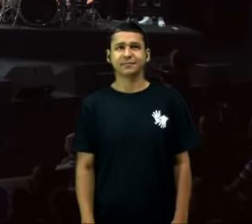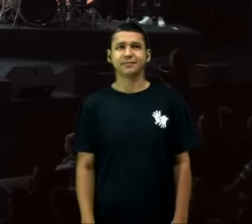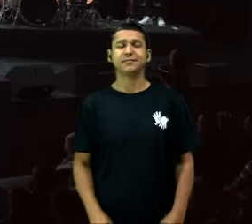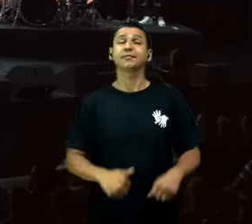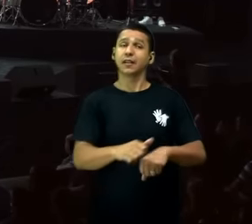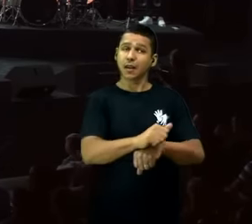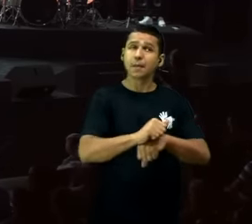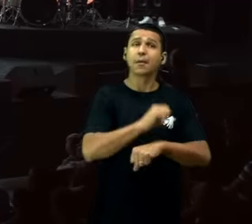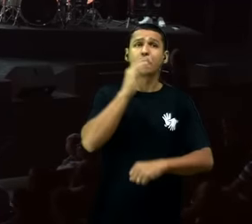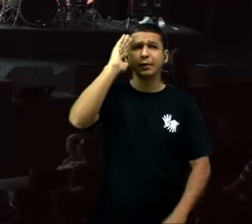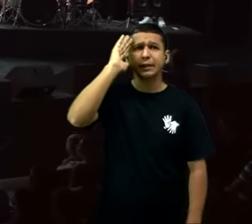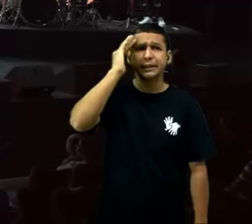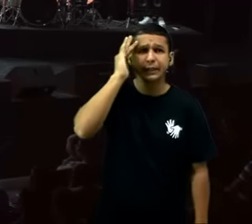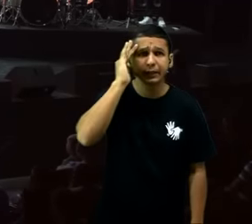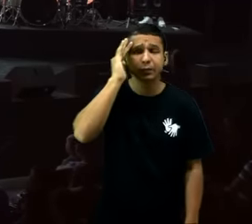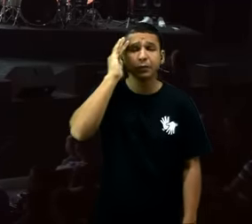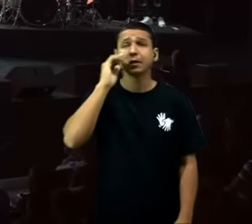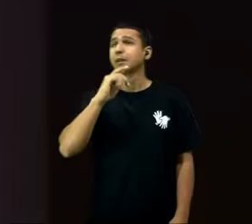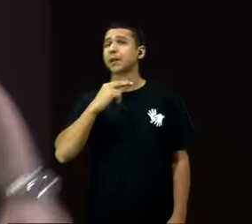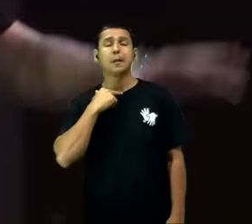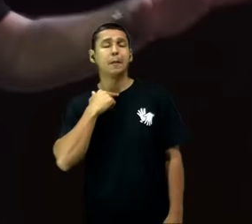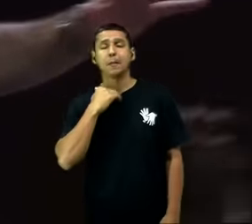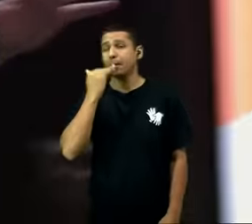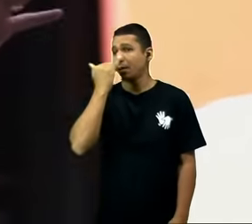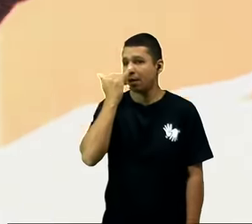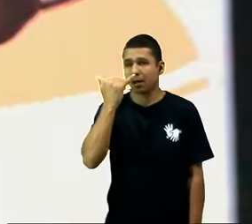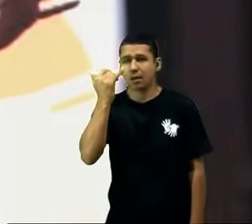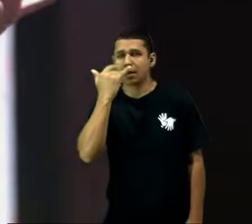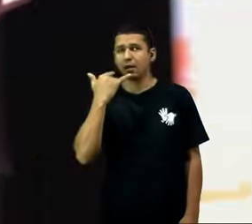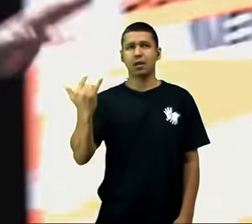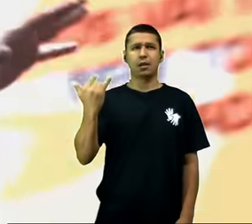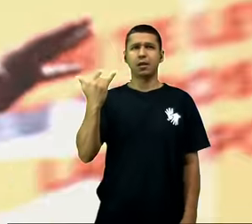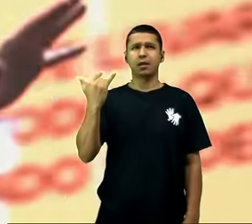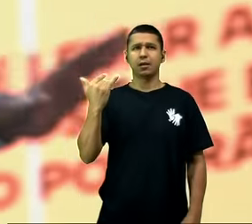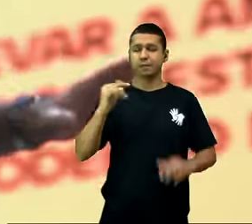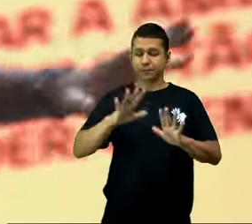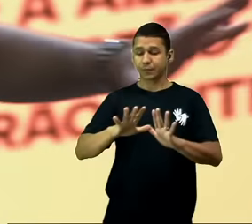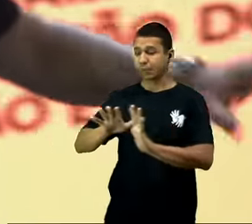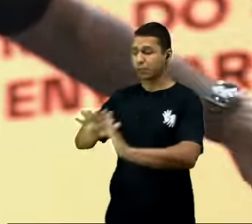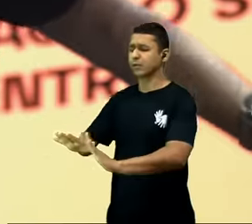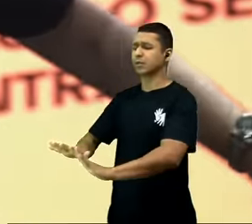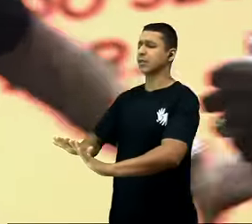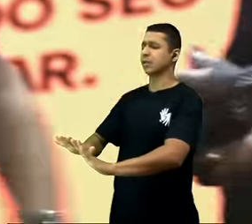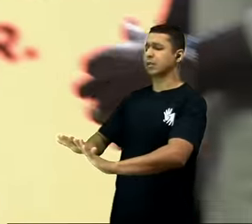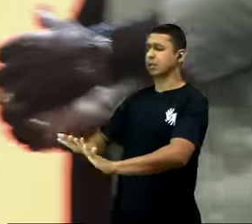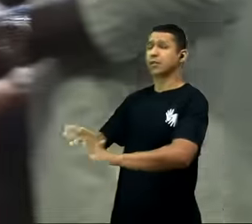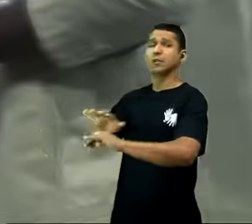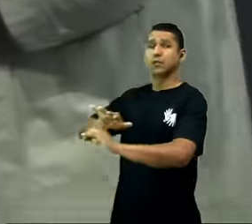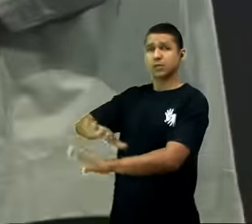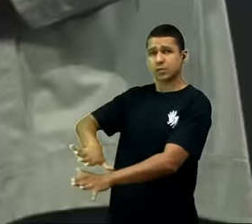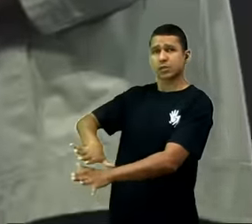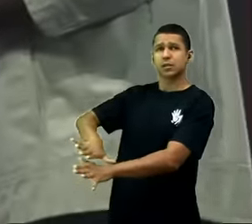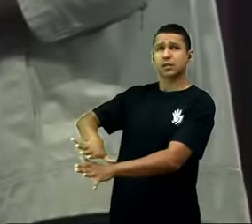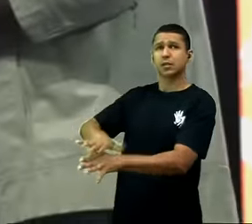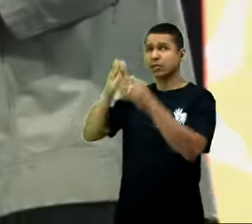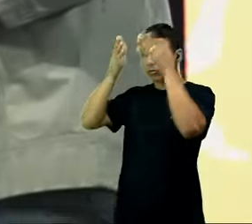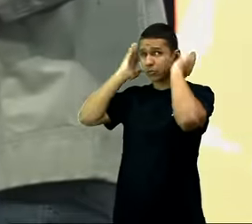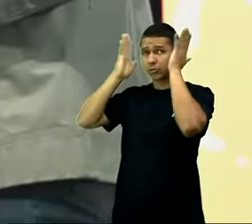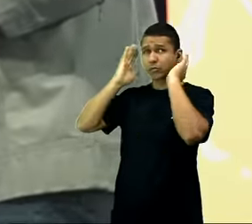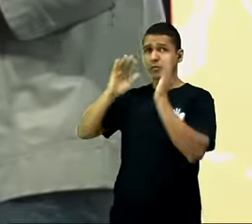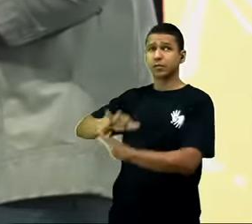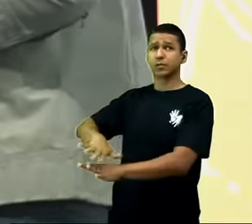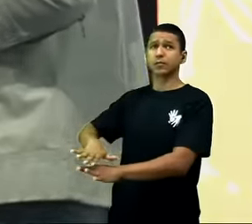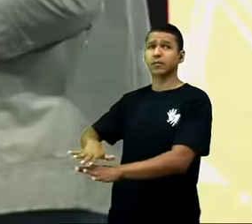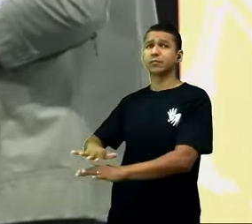Abraão entendeu que ele não poderia se distrair novamente. Então Abraão disse: fica aqui, eu não posso me distrair, nada pode me distrair, deixa o jumento, meus amigos.